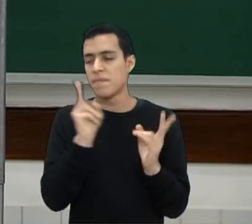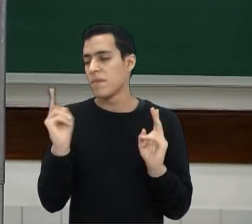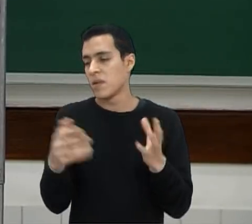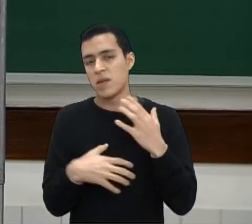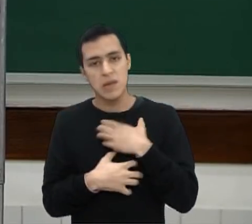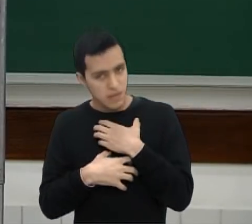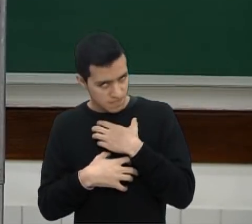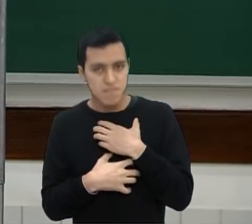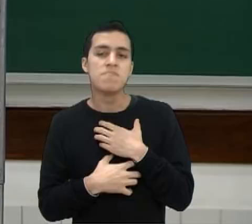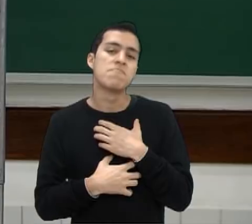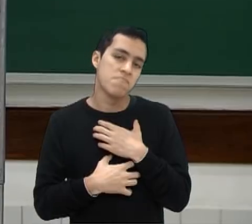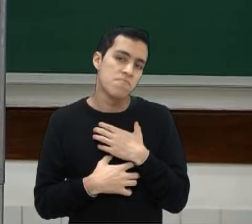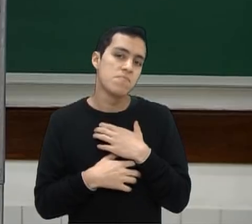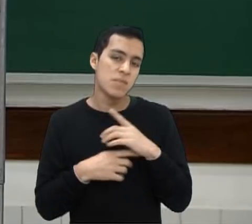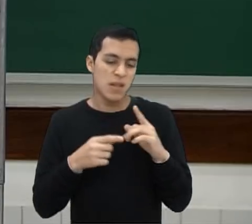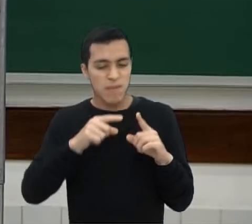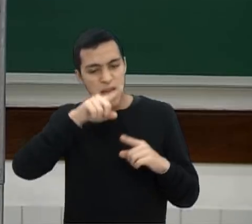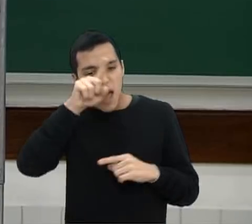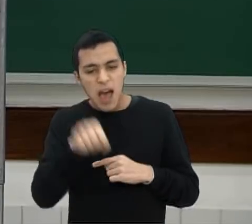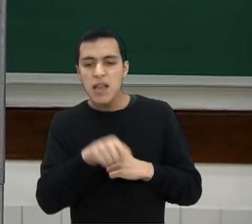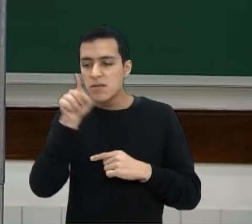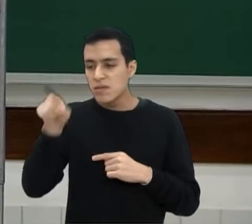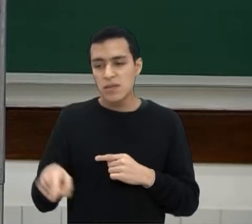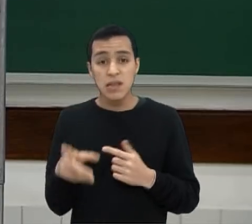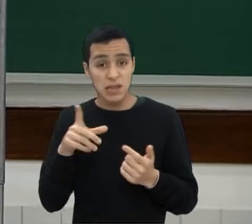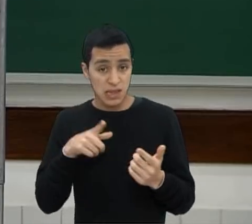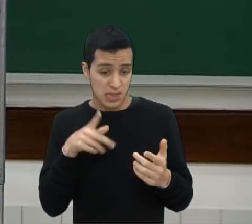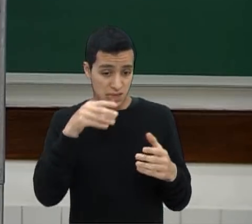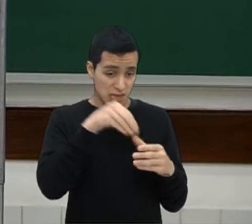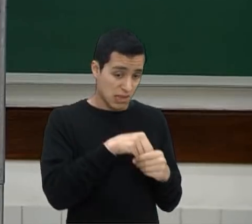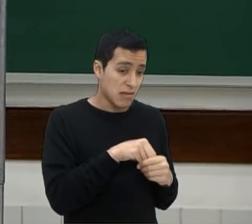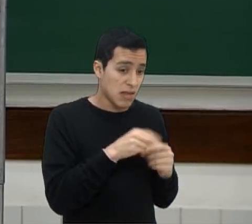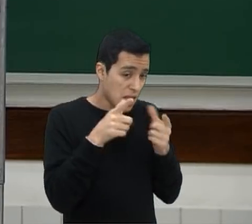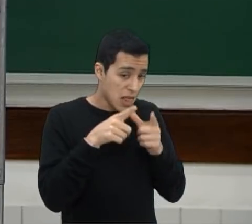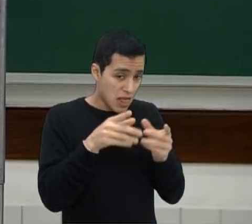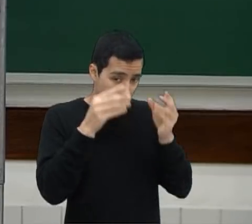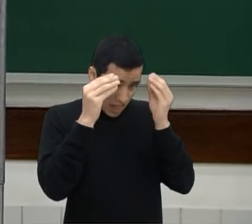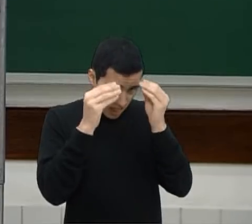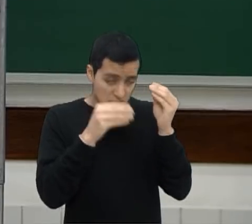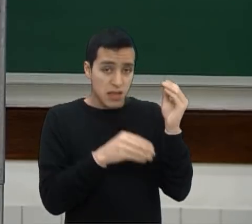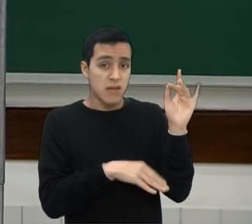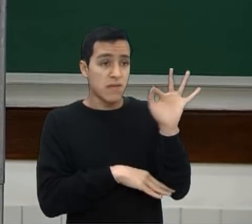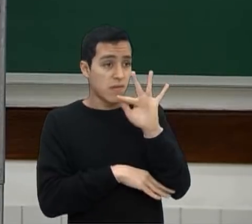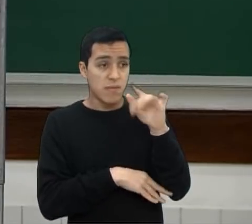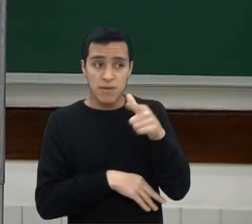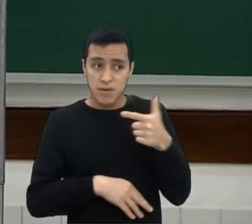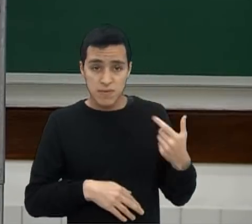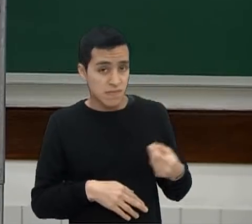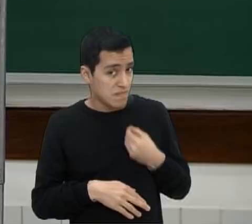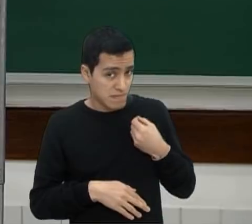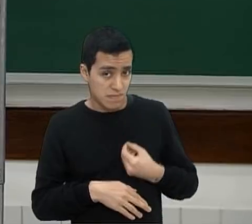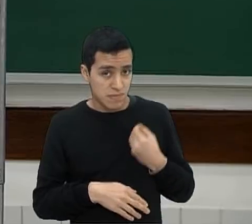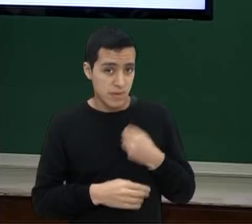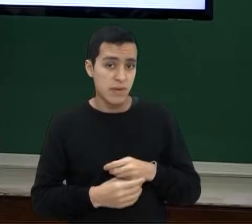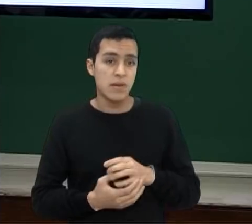maneira, inclusive fazendo acentuações que a gente sabe que dentro da linguagem formal não ocorreriam, certo?